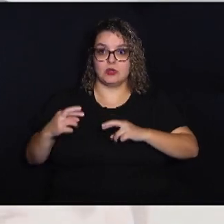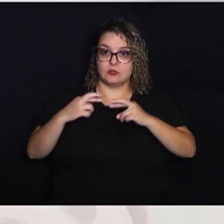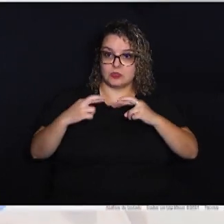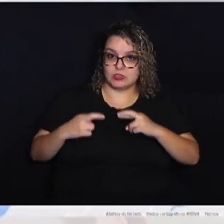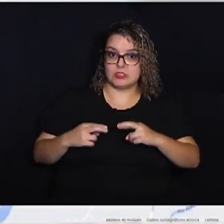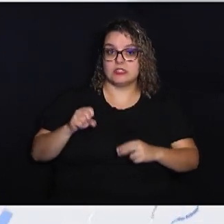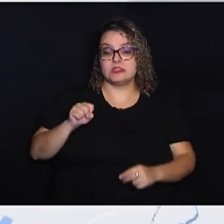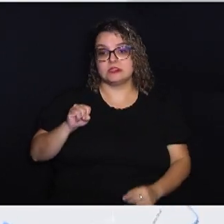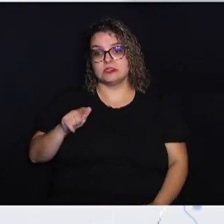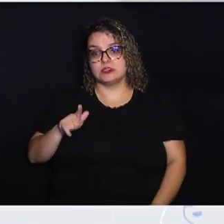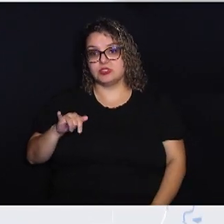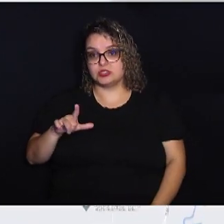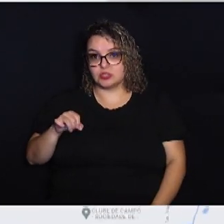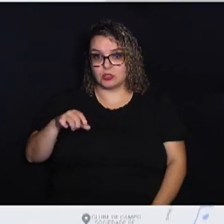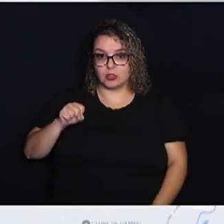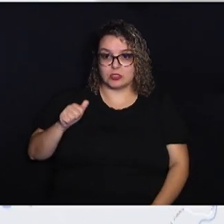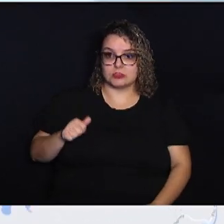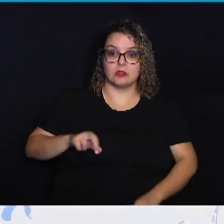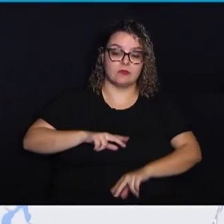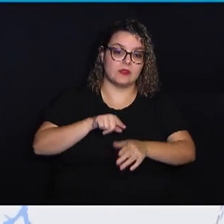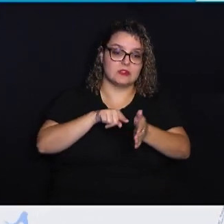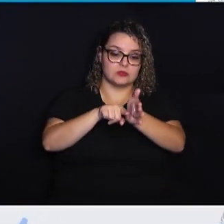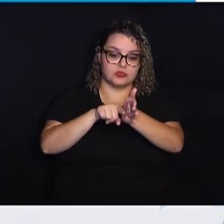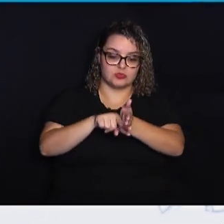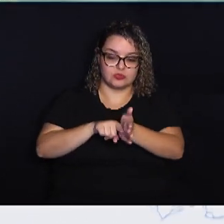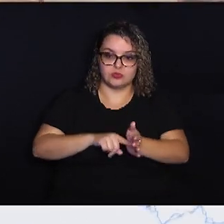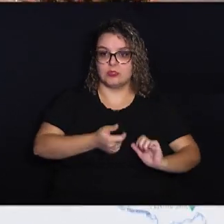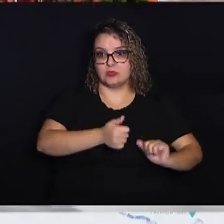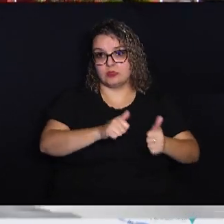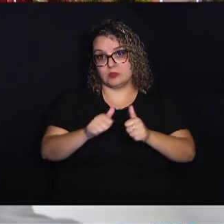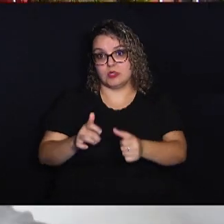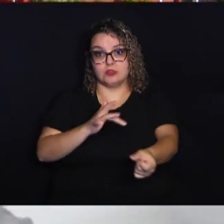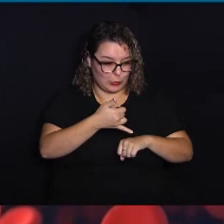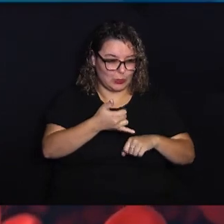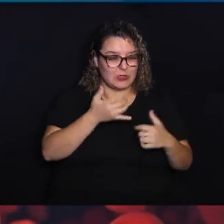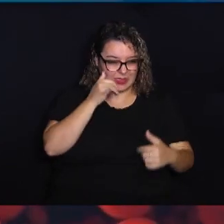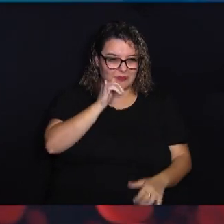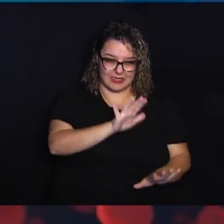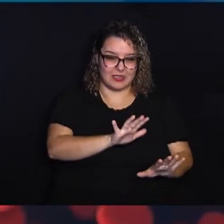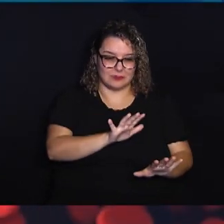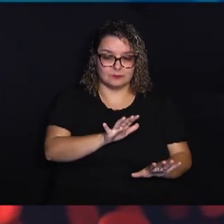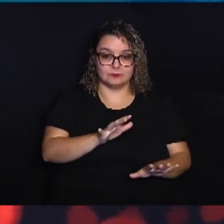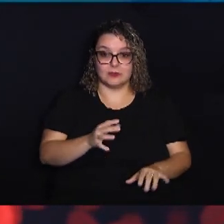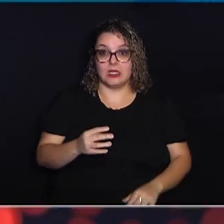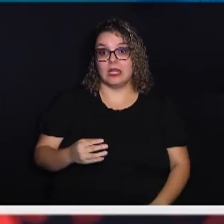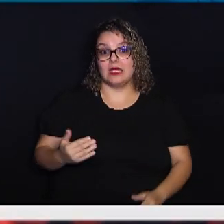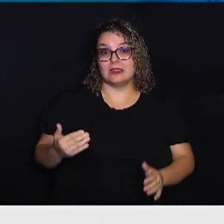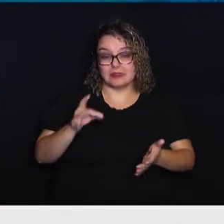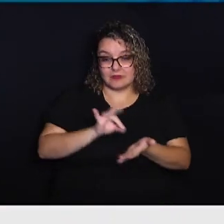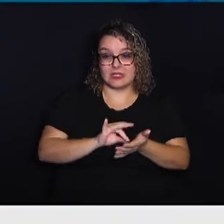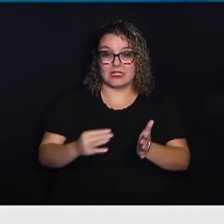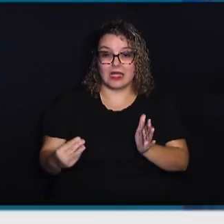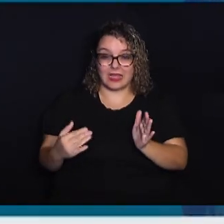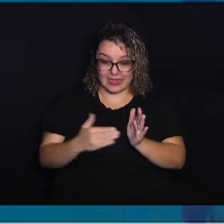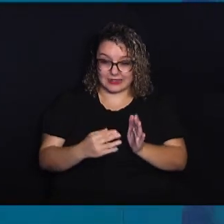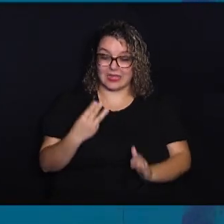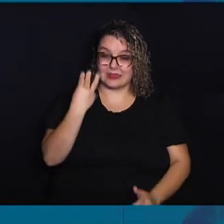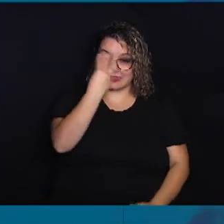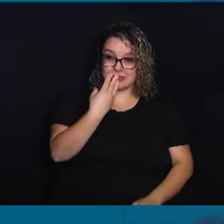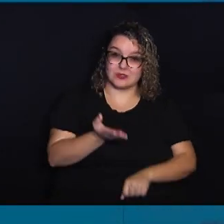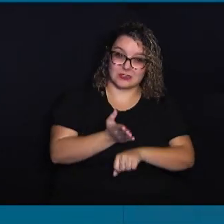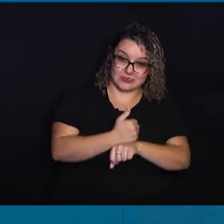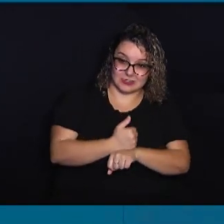sigilosa, com várias questões que vão avaliar se esse doador está apto ou não a realizar a doação. E é sempre bom lembrar que essa